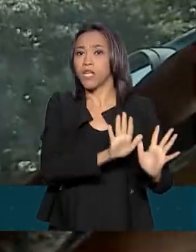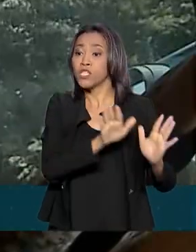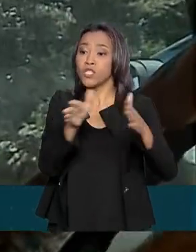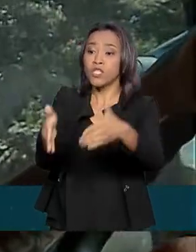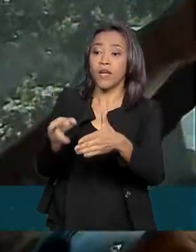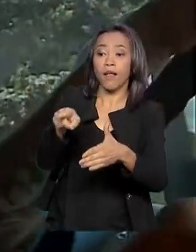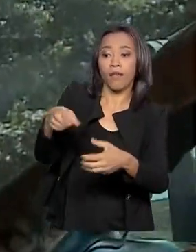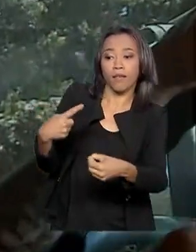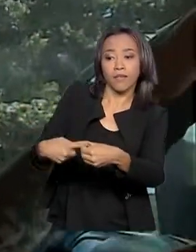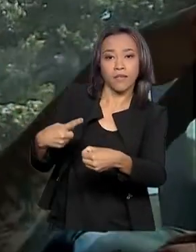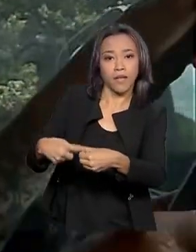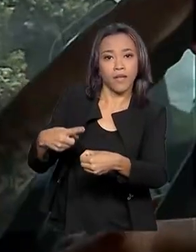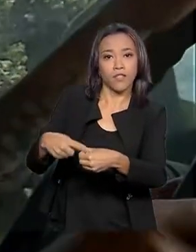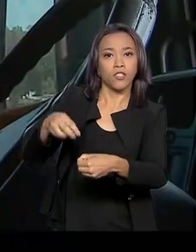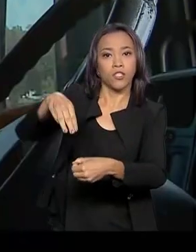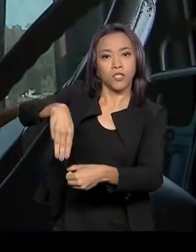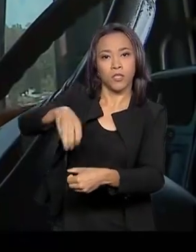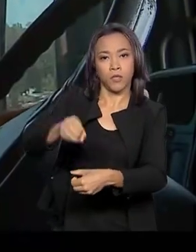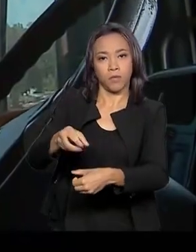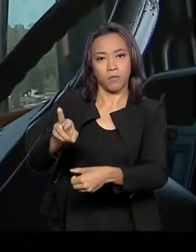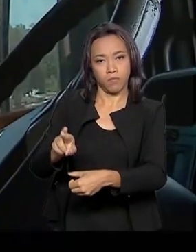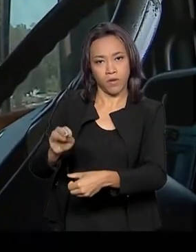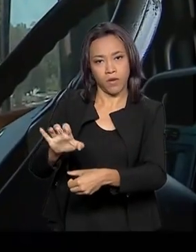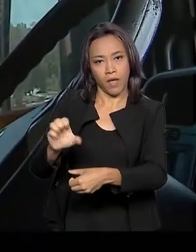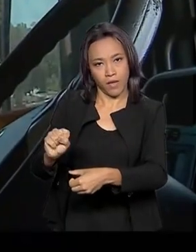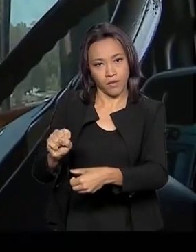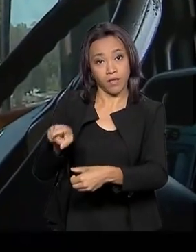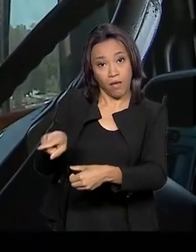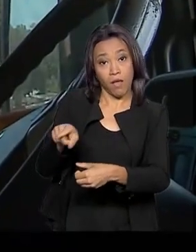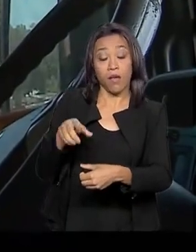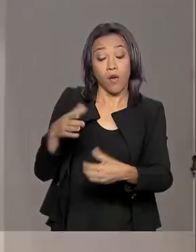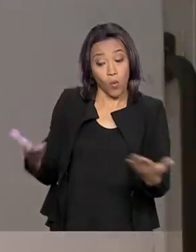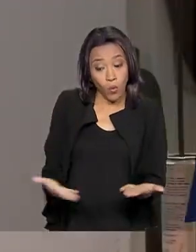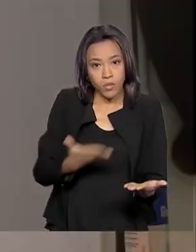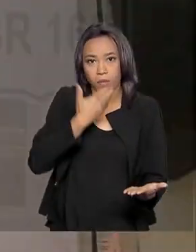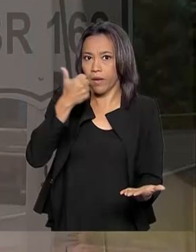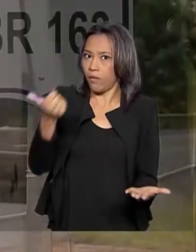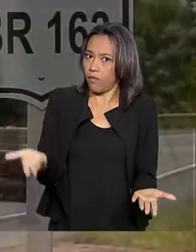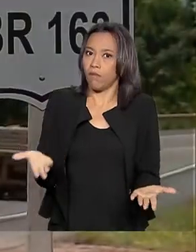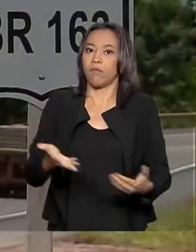até a cidade de Moraes de Almeida, mas graças a Deus hoje em dia está muito melhor.